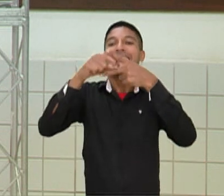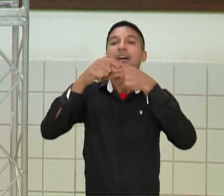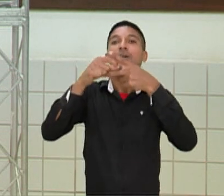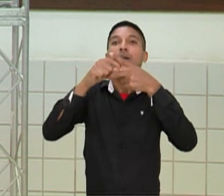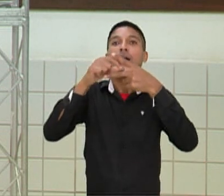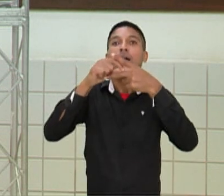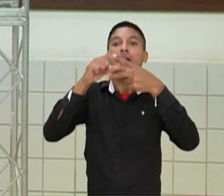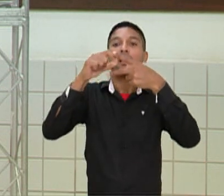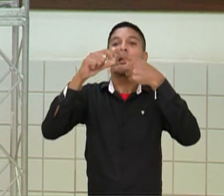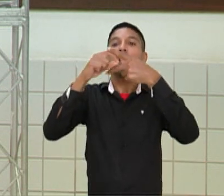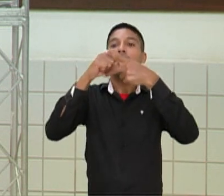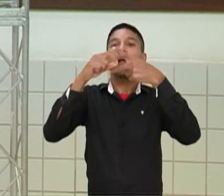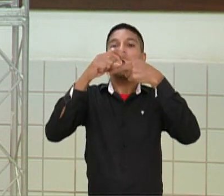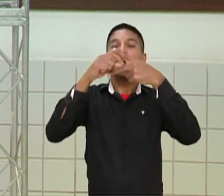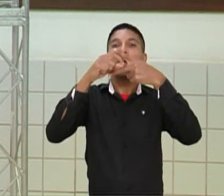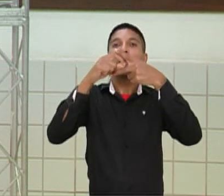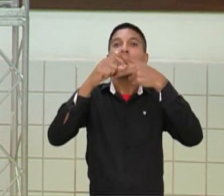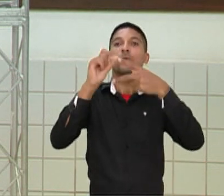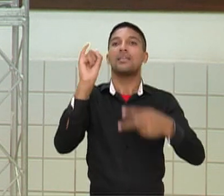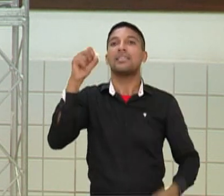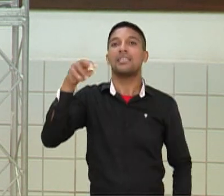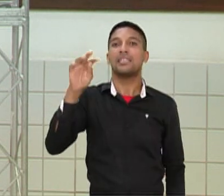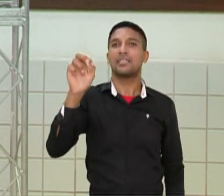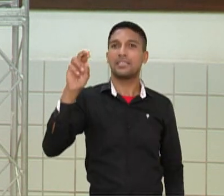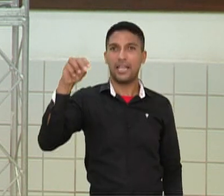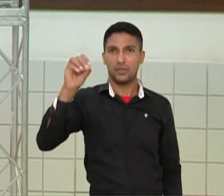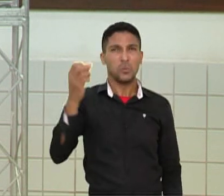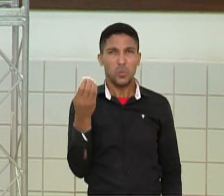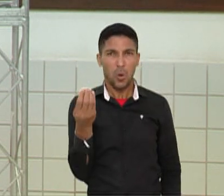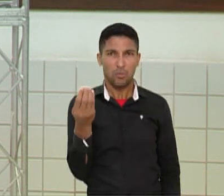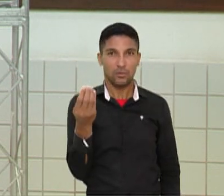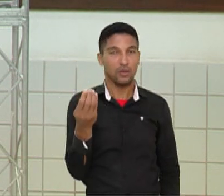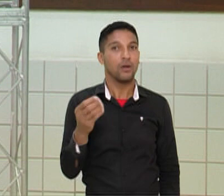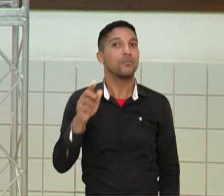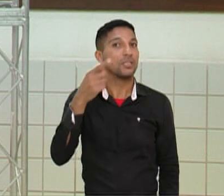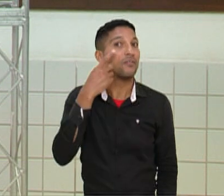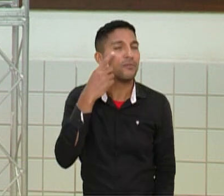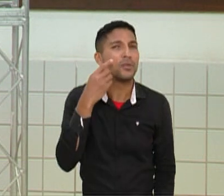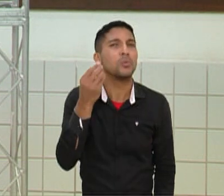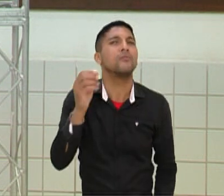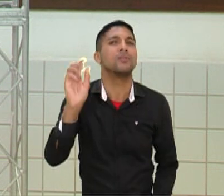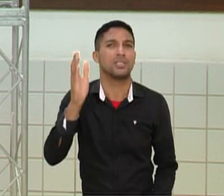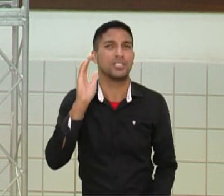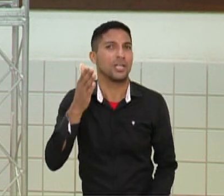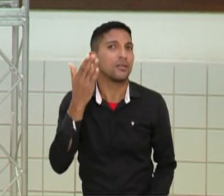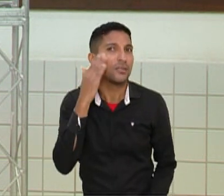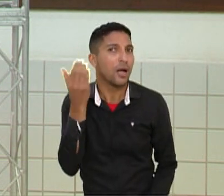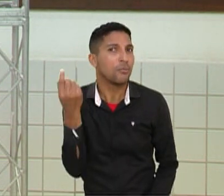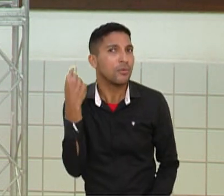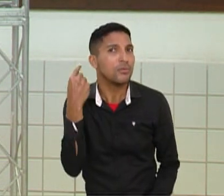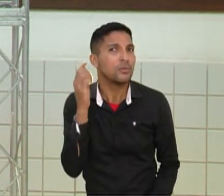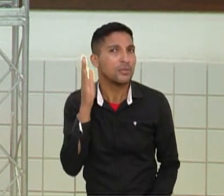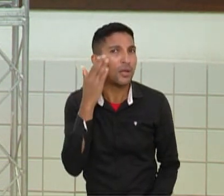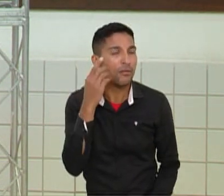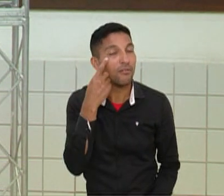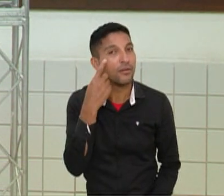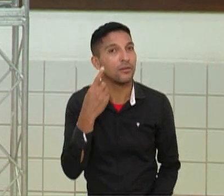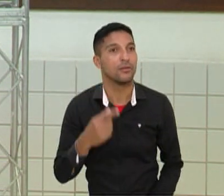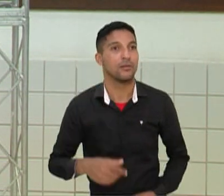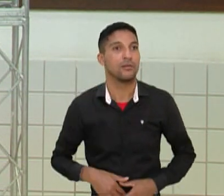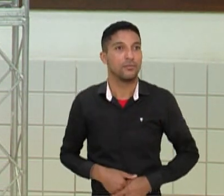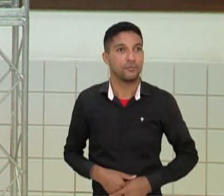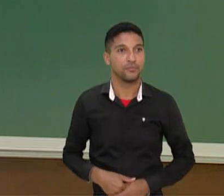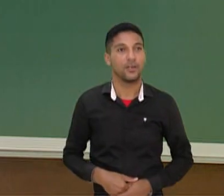eles? Parte daquilo que você sabe. Você sabe ângulos internos de triângulos. Então, vamos dividir a figura no que a gente sabe,